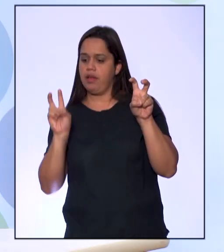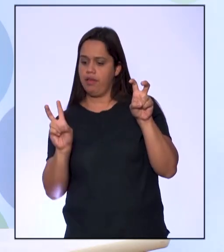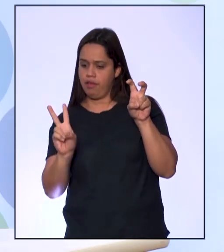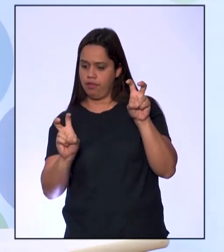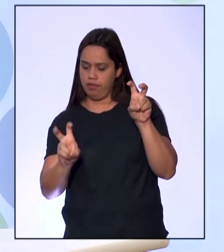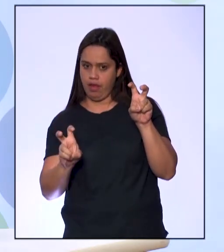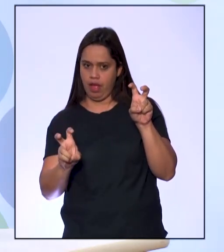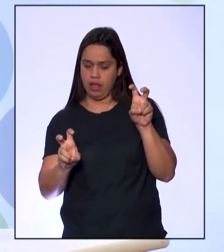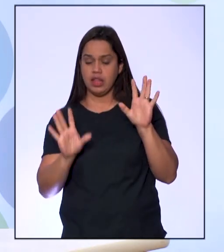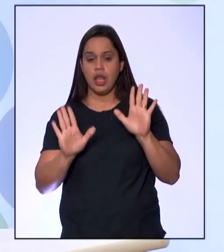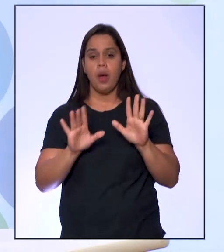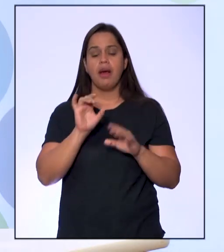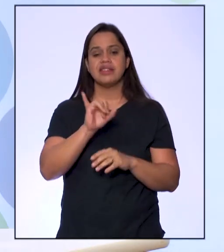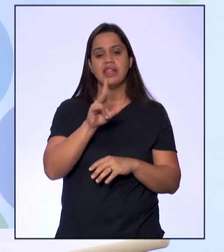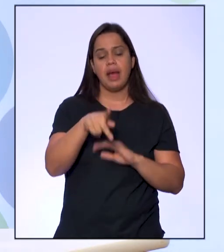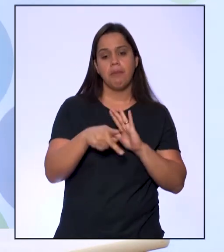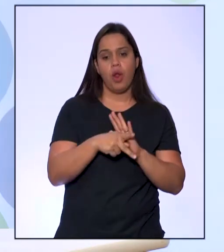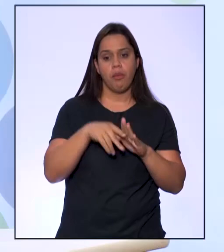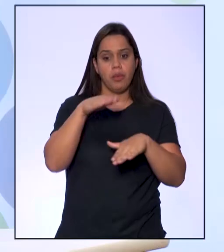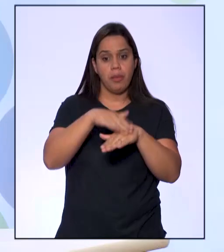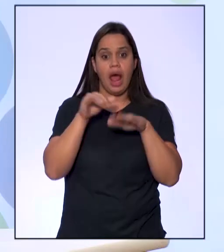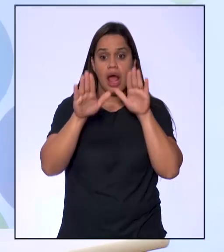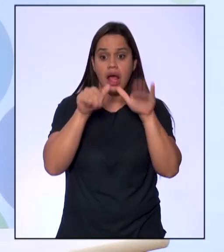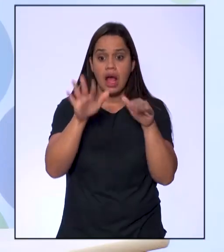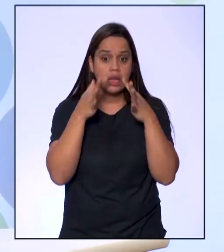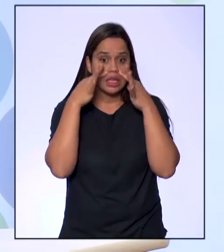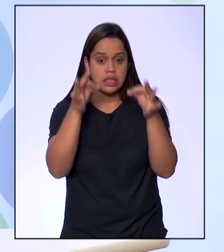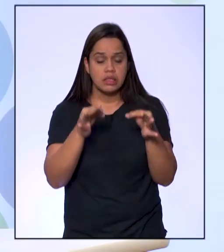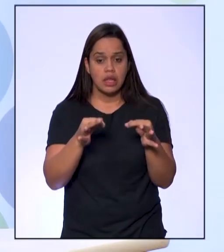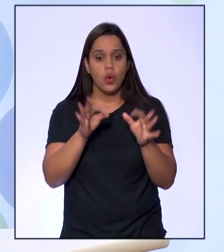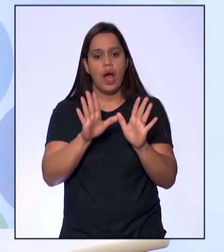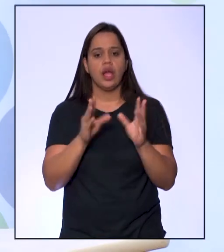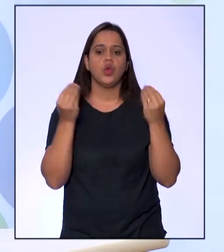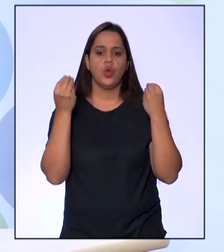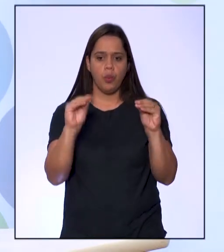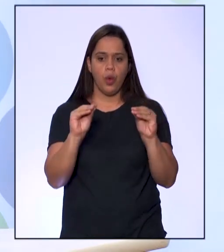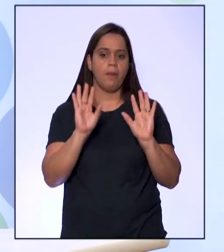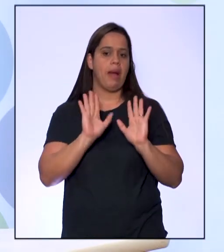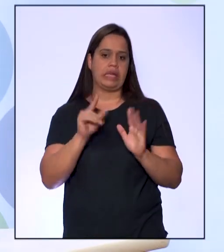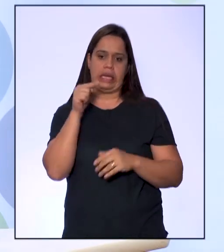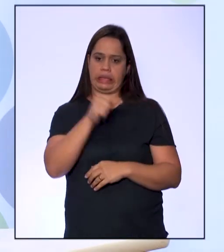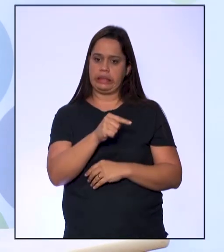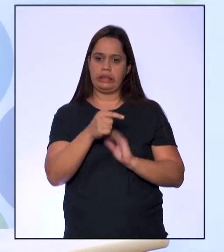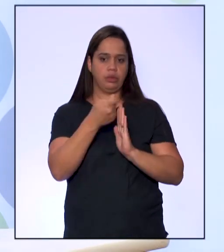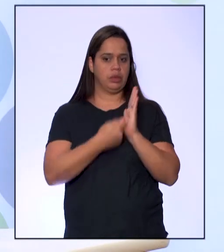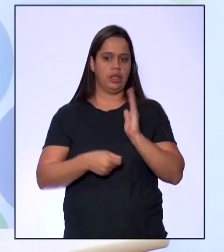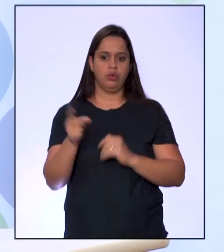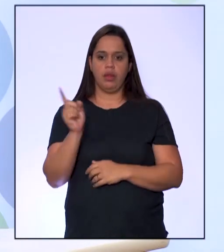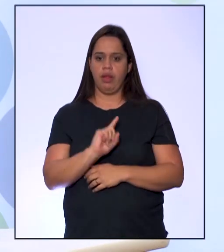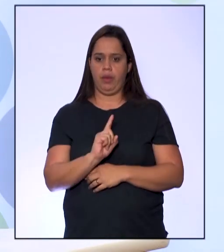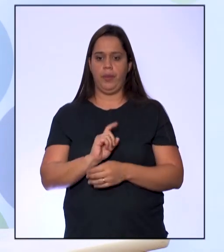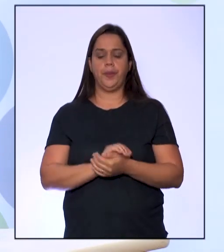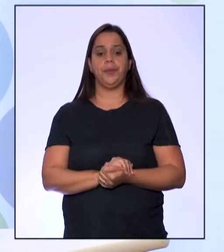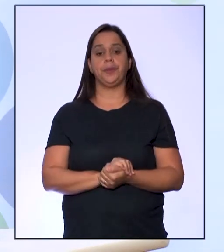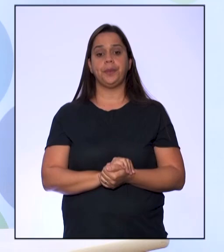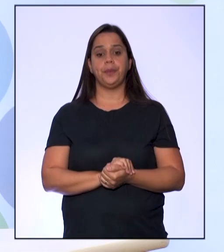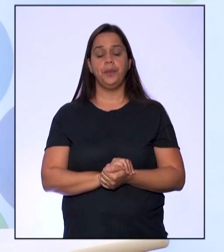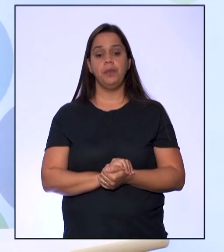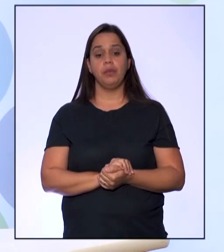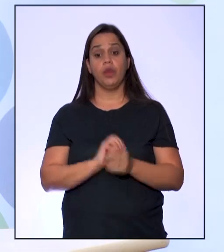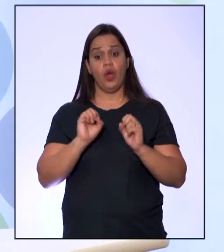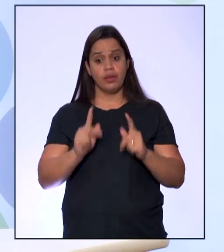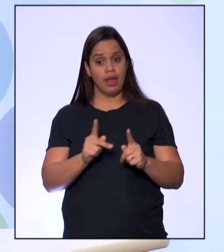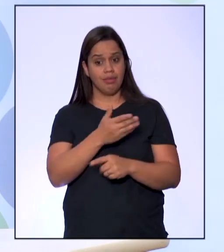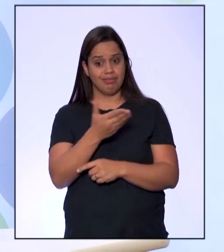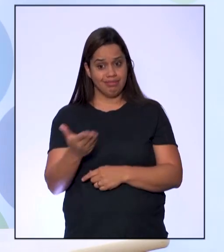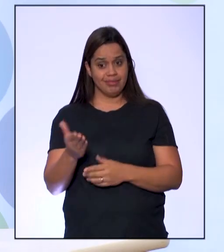dar um destaque, alguma coisa assim, aí eu coloco, mas neste caso não. Bom, tudo bem, gente?